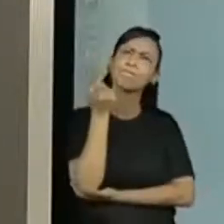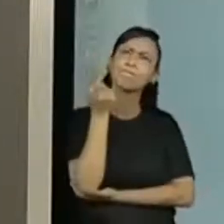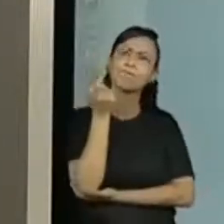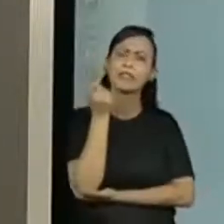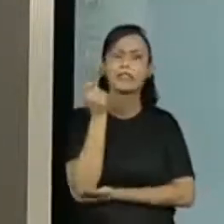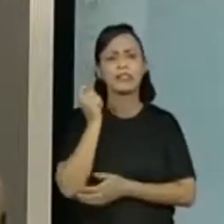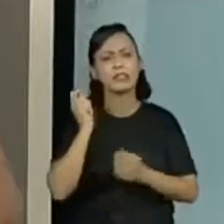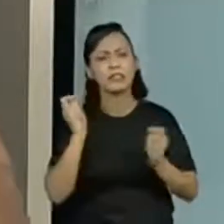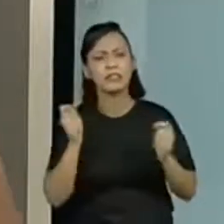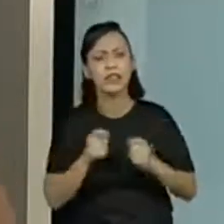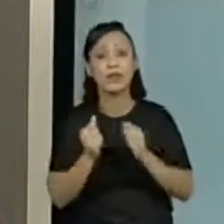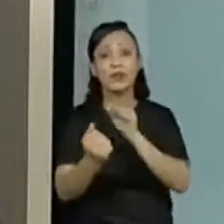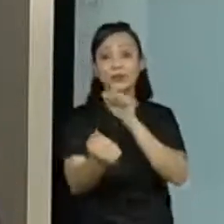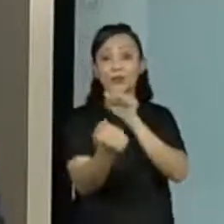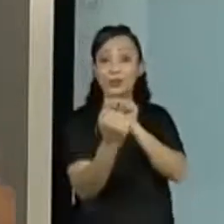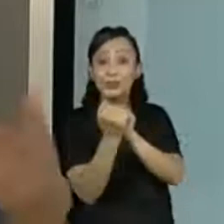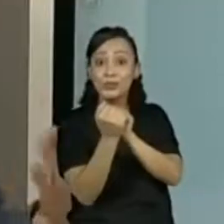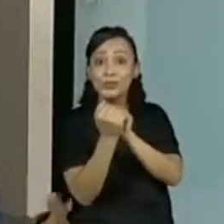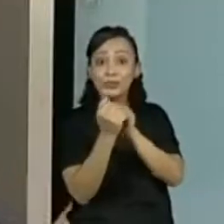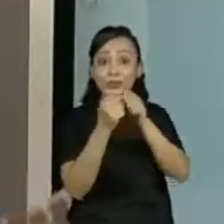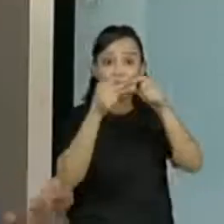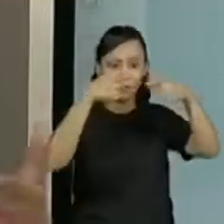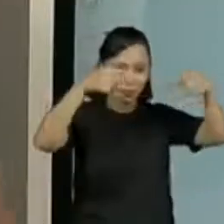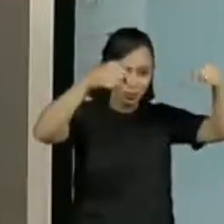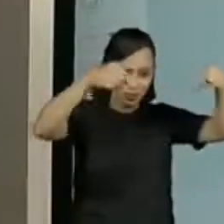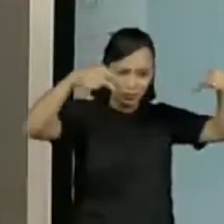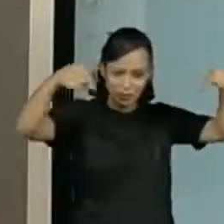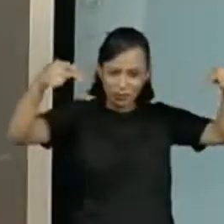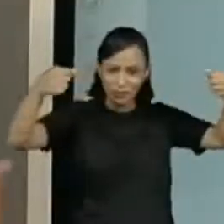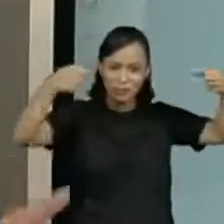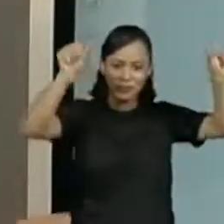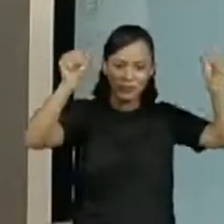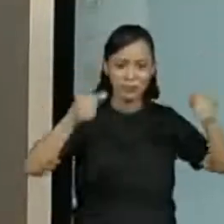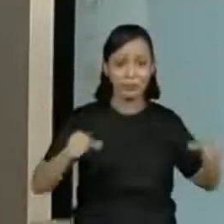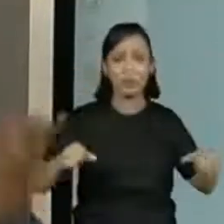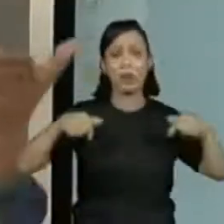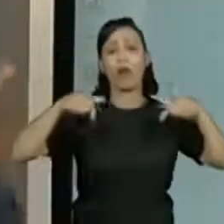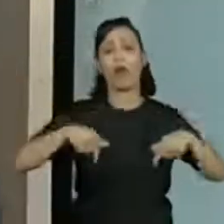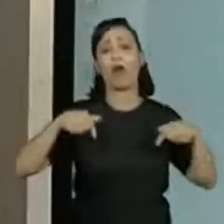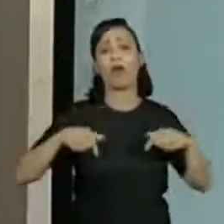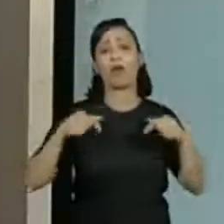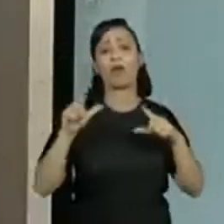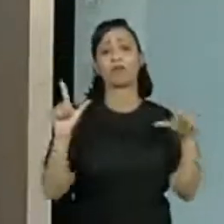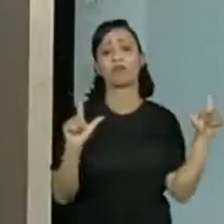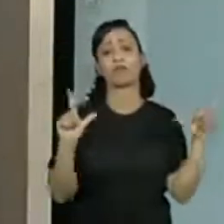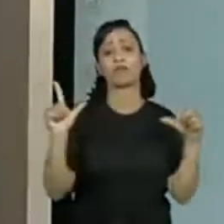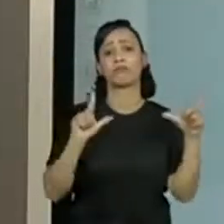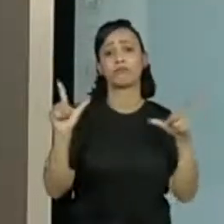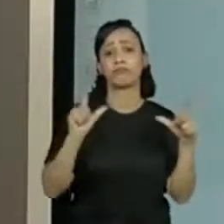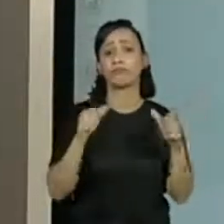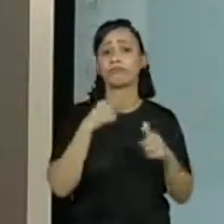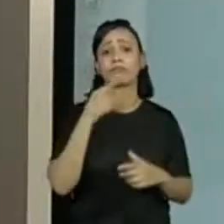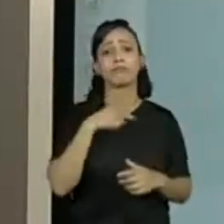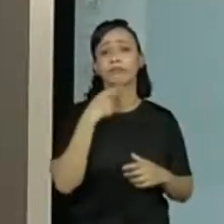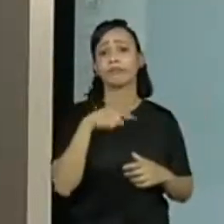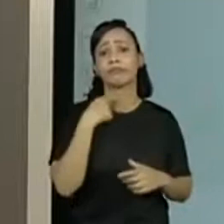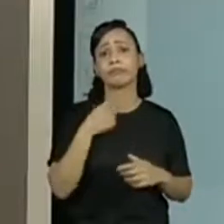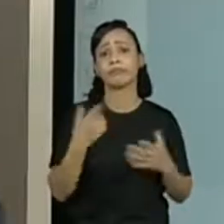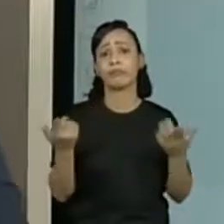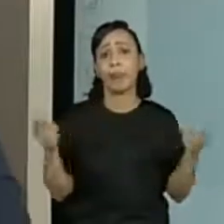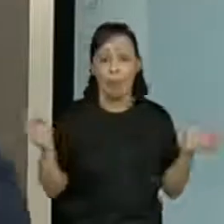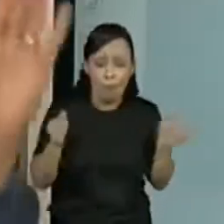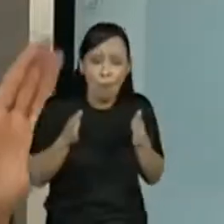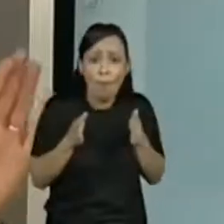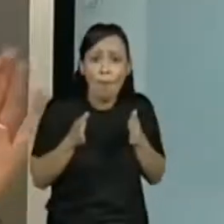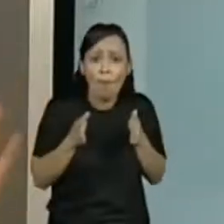todo mundo que a gente vai fazer um varal porque o espaço aqui da TV não permite que a gente consiga fazer um mural aqui ia ser divertido né